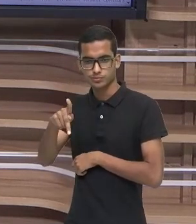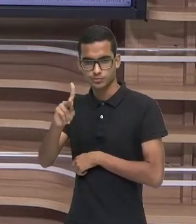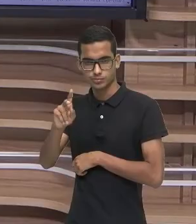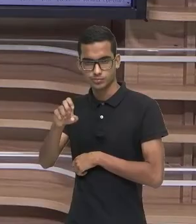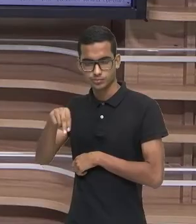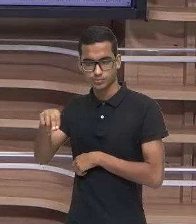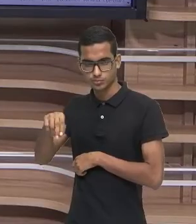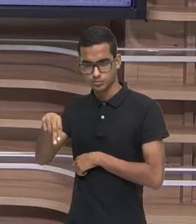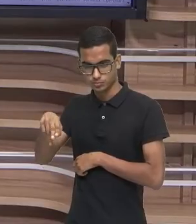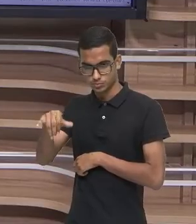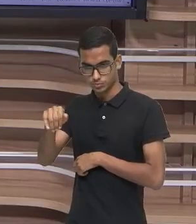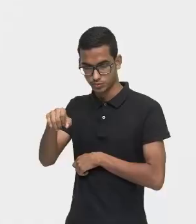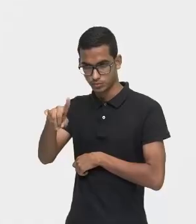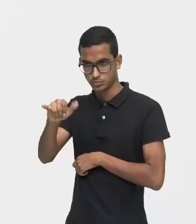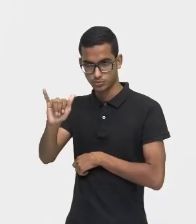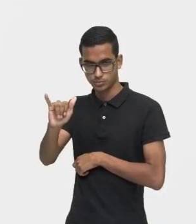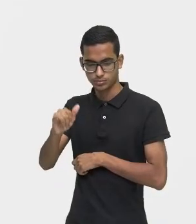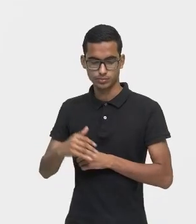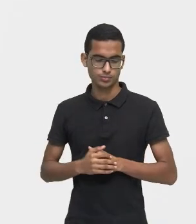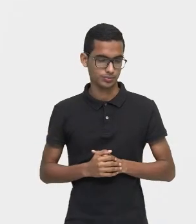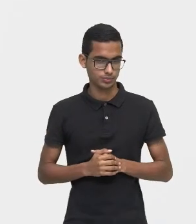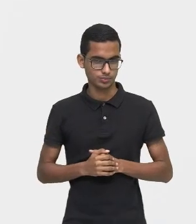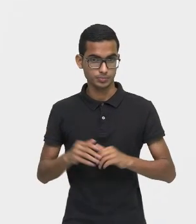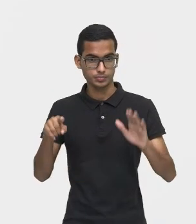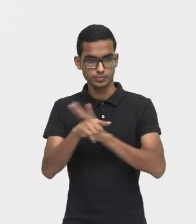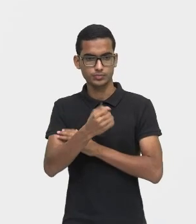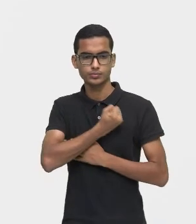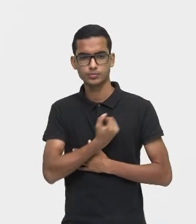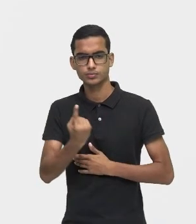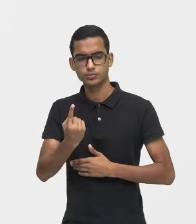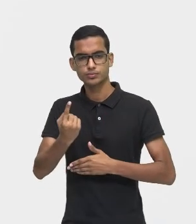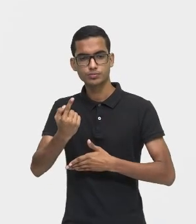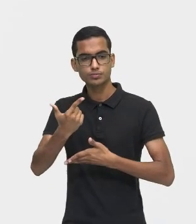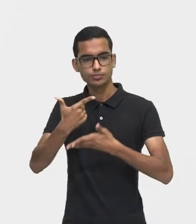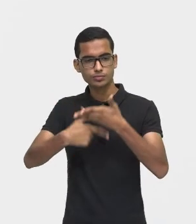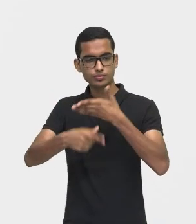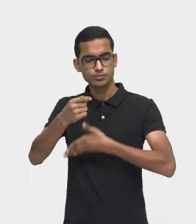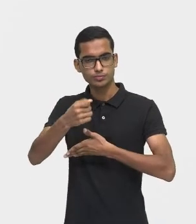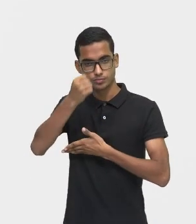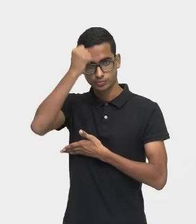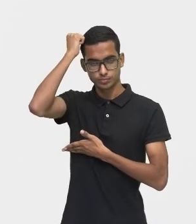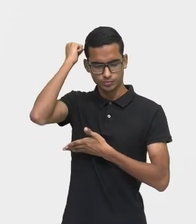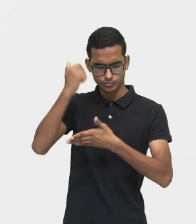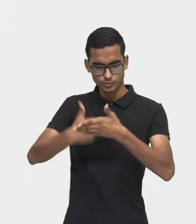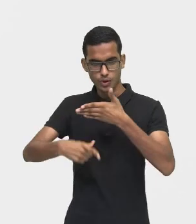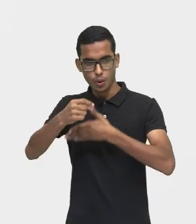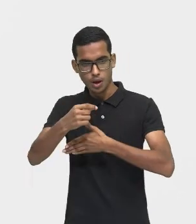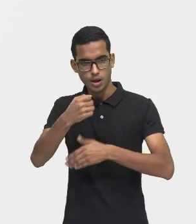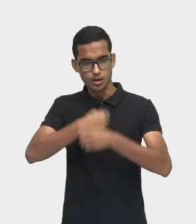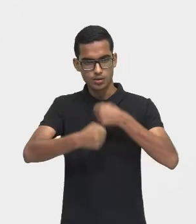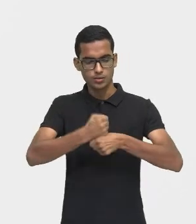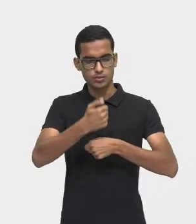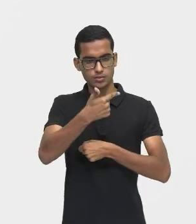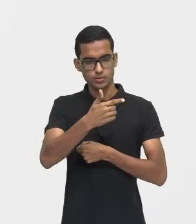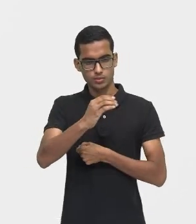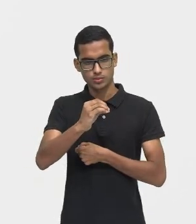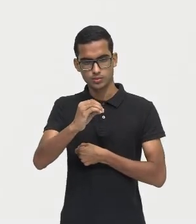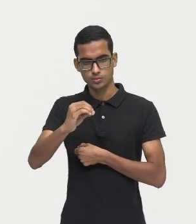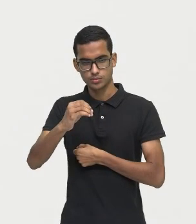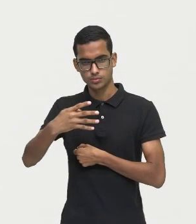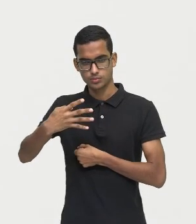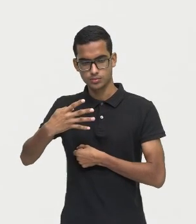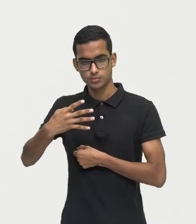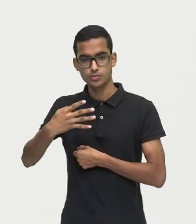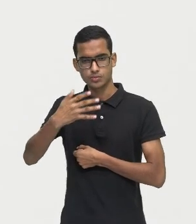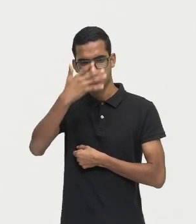primeira questão, né, vai estar relacionado aí ao EA, né, o EA 2004, a circulação de bens e de